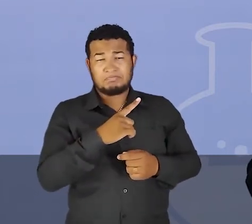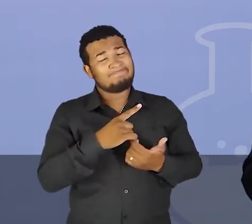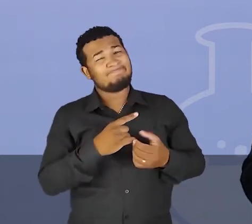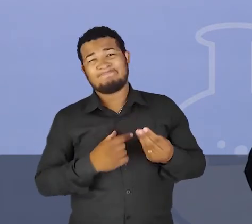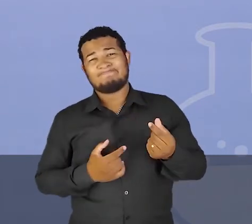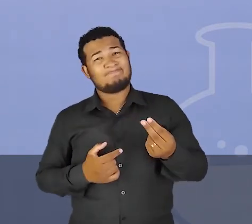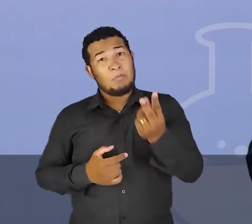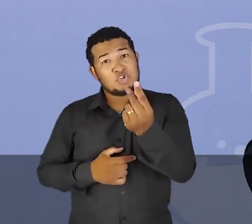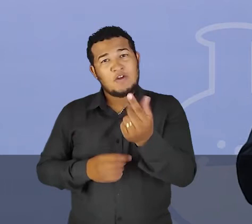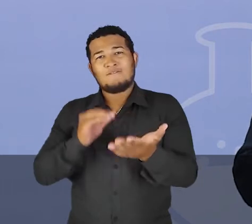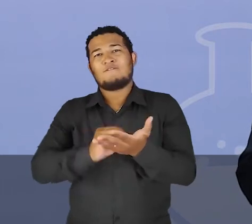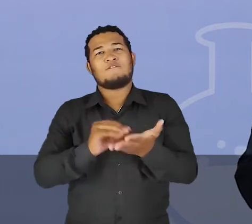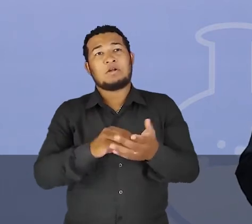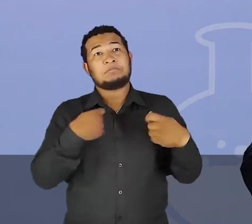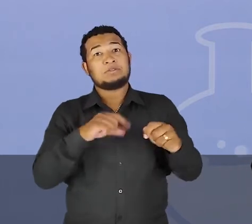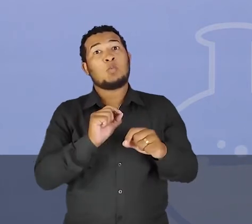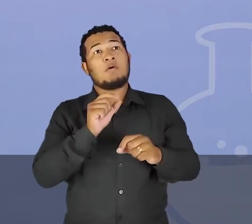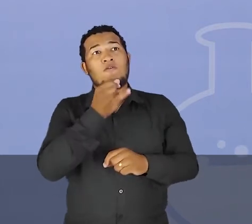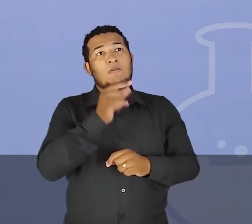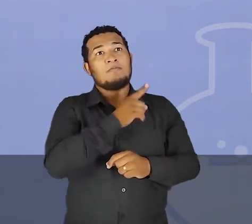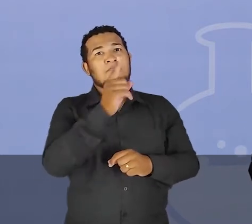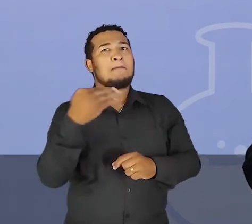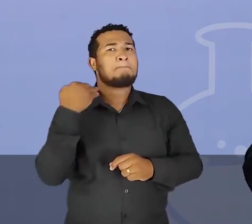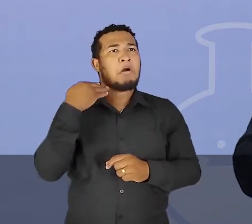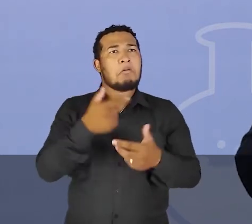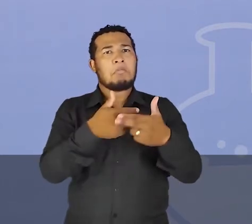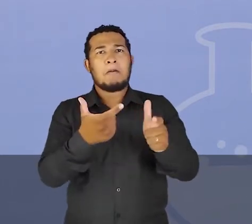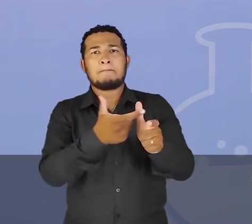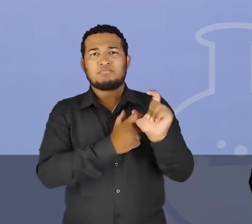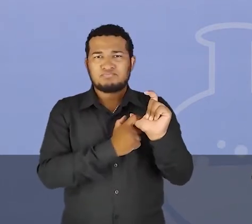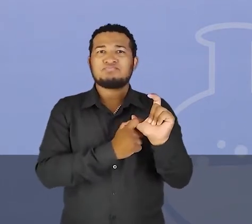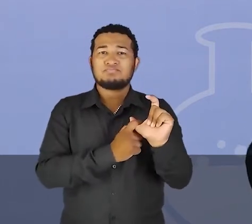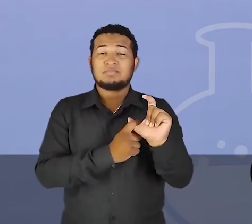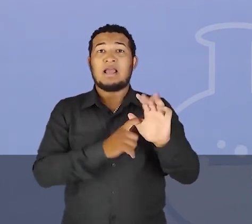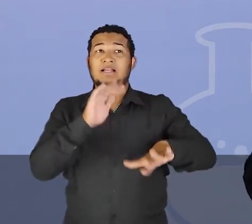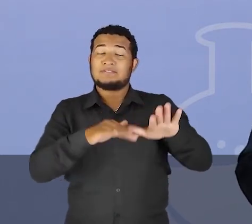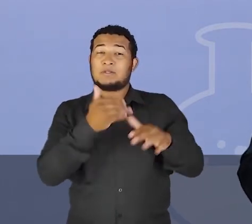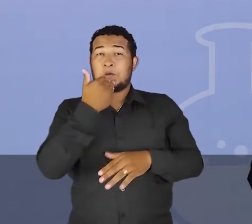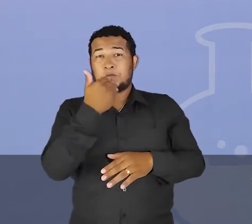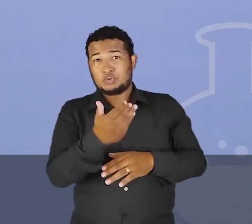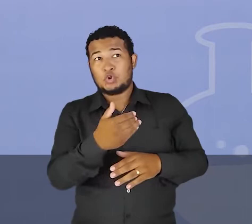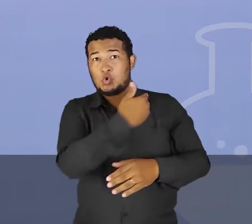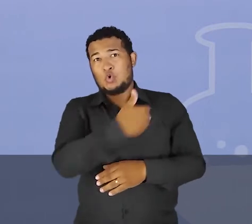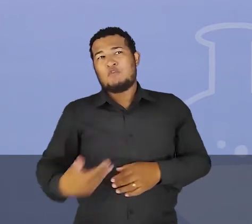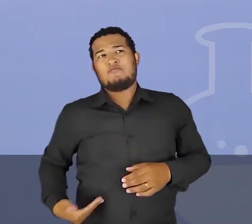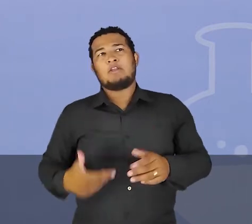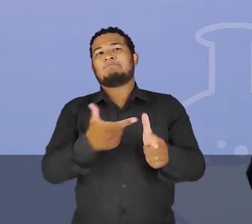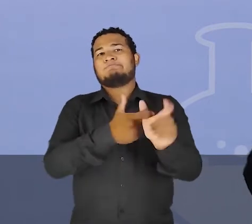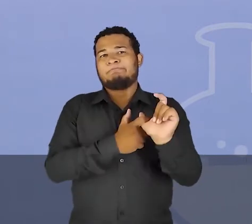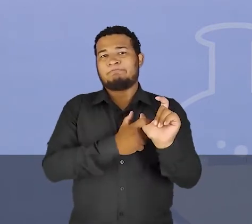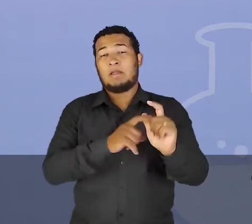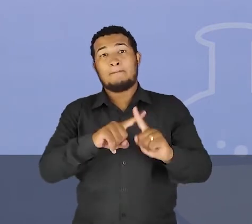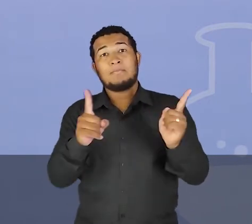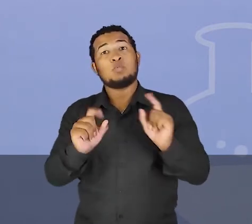não. Ele precisa pegar esse recurso emprestado, né, muitas vezes financiado pelo governo. Mas